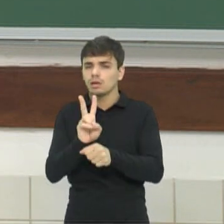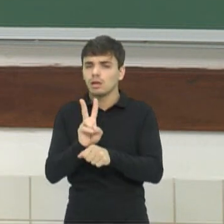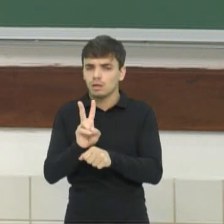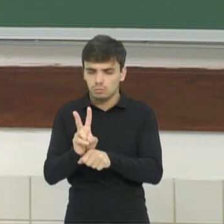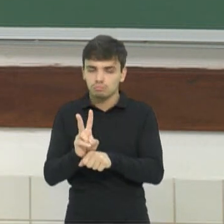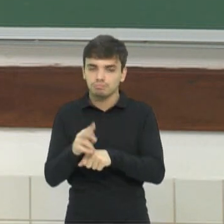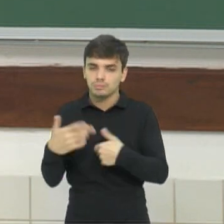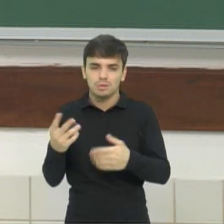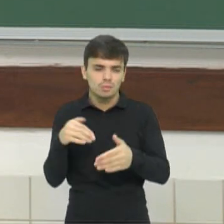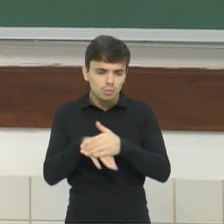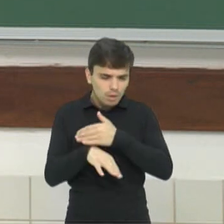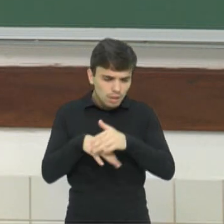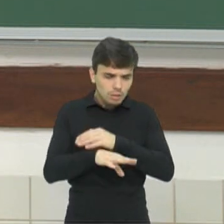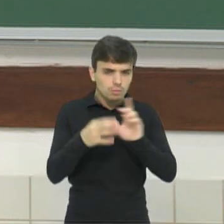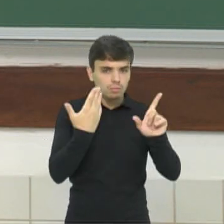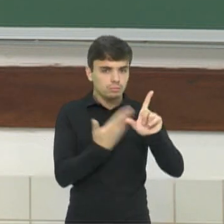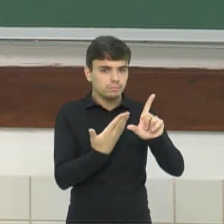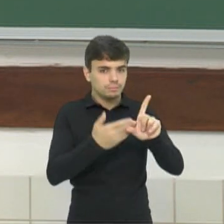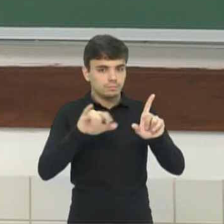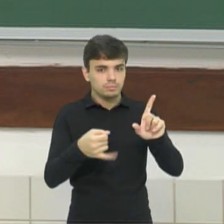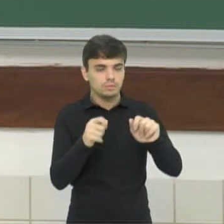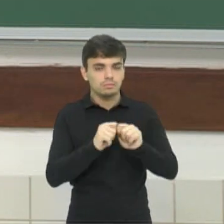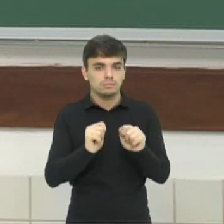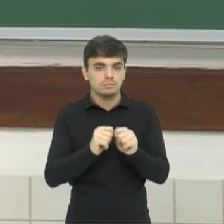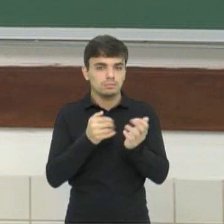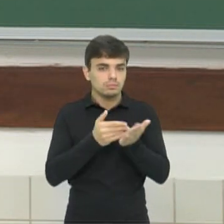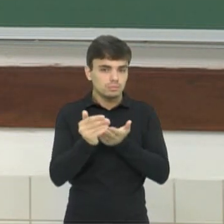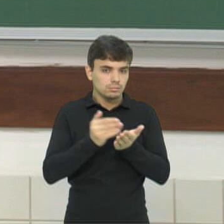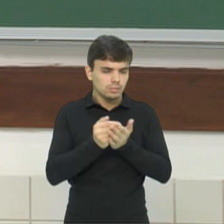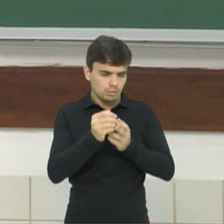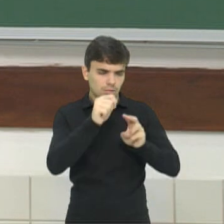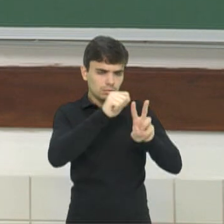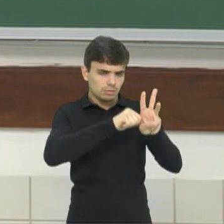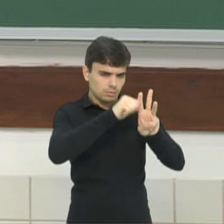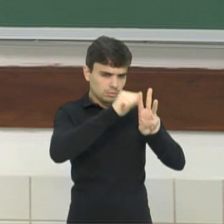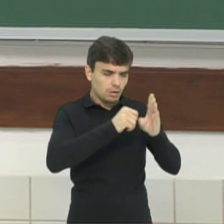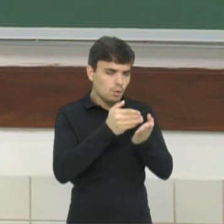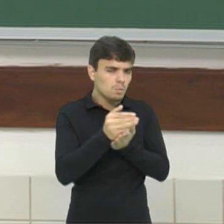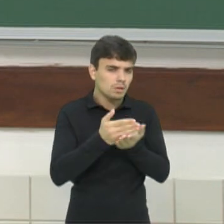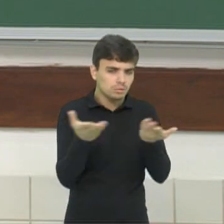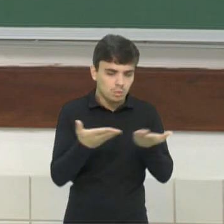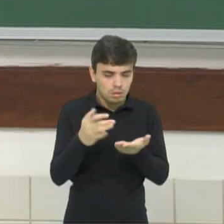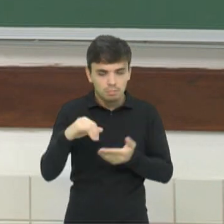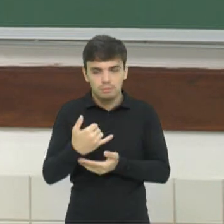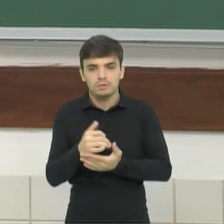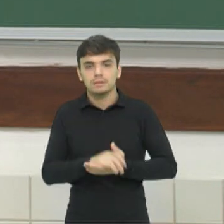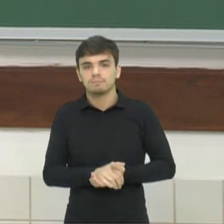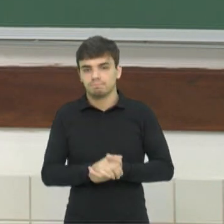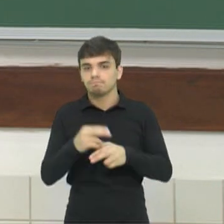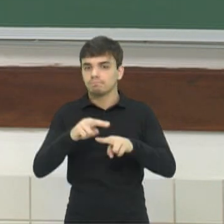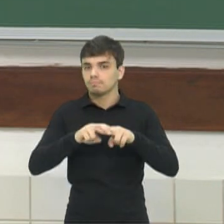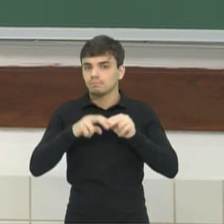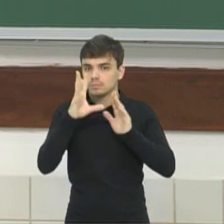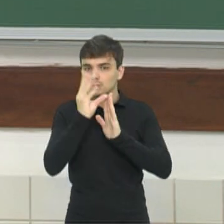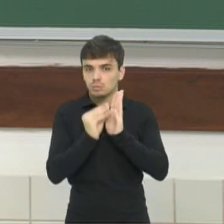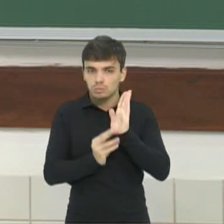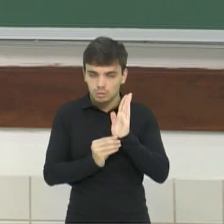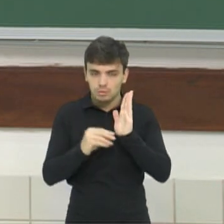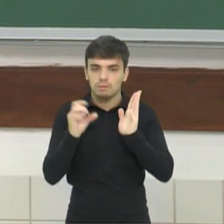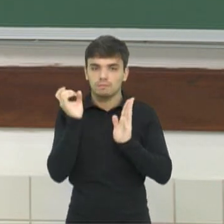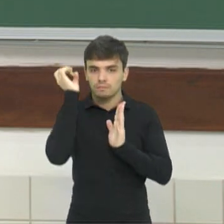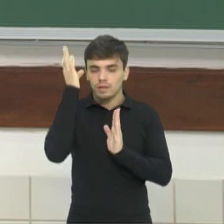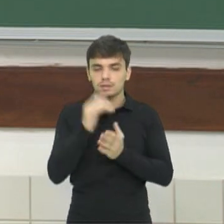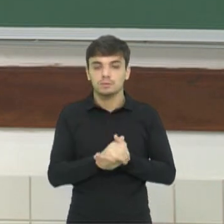acumular nada no seu coração. Aproveita e faça. Aproveita no início do trimestre ainda, né? Deixe tudo bem certinho. E o conteúdo é fácil, então não tem nem desculpa, né? Você